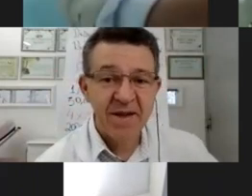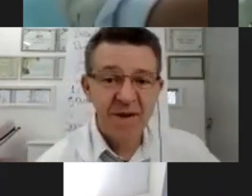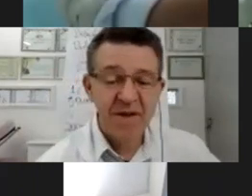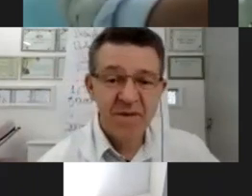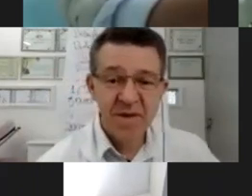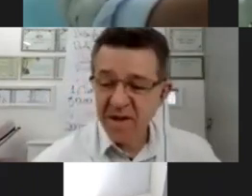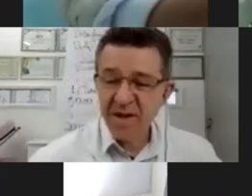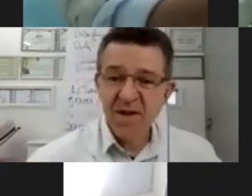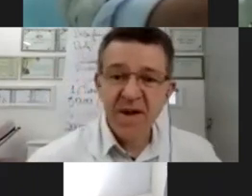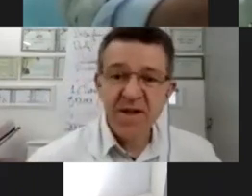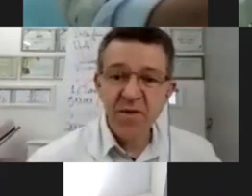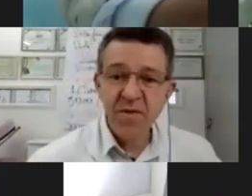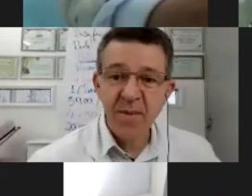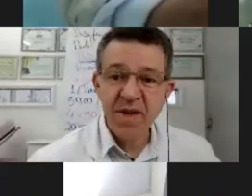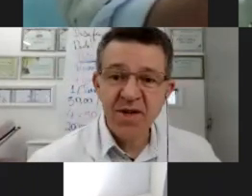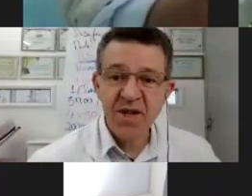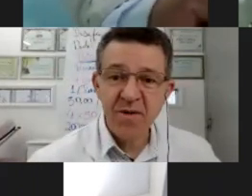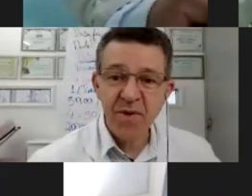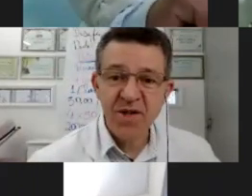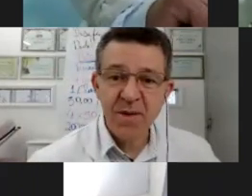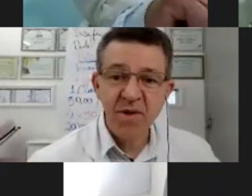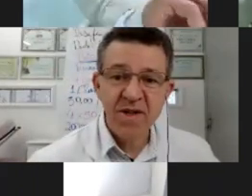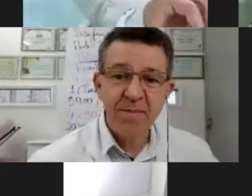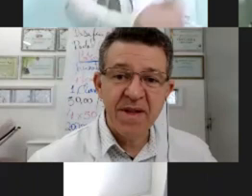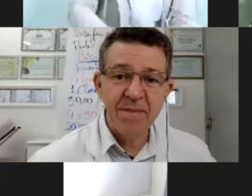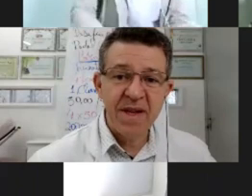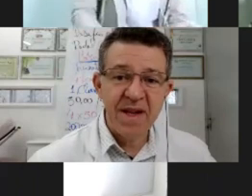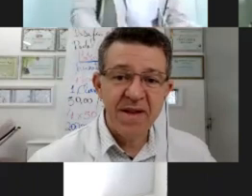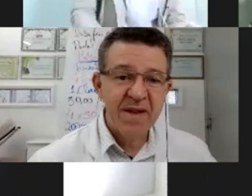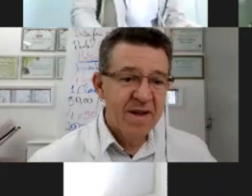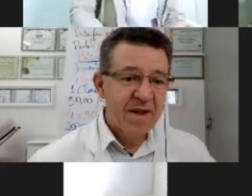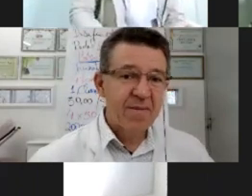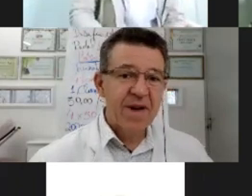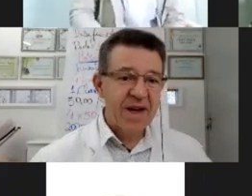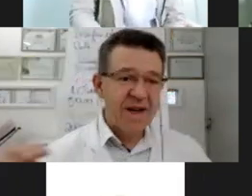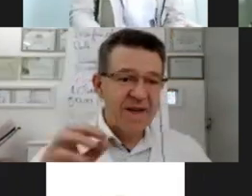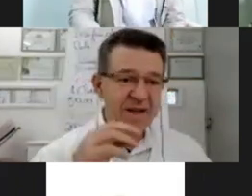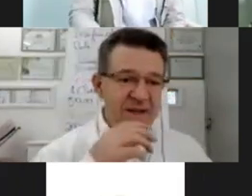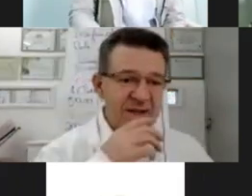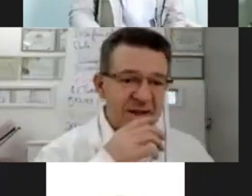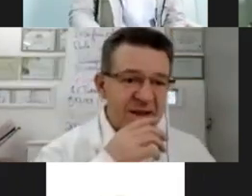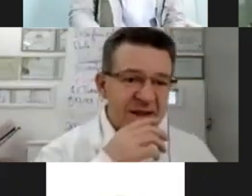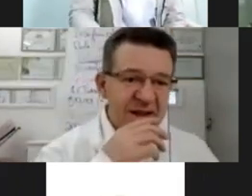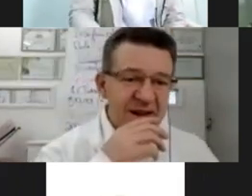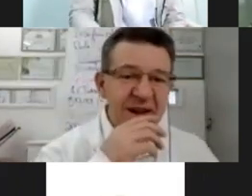praia. Já faz algum tempo que a gente não pode ir por causa da pandemia, né? Mas,